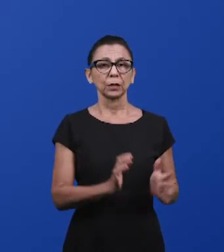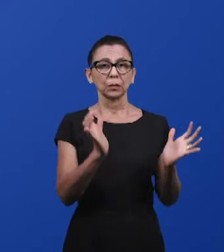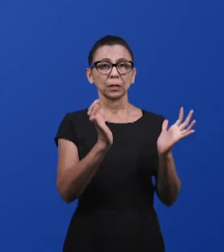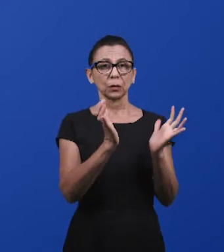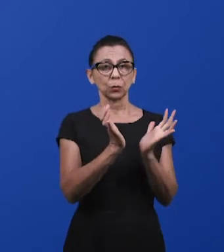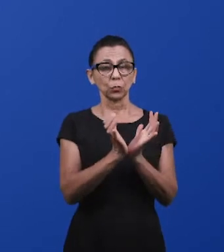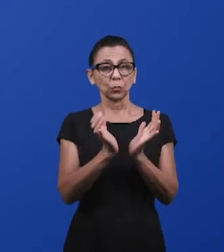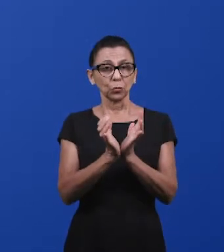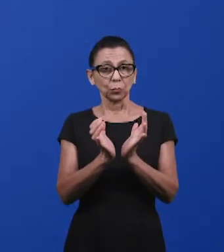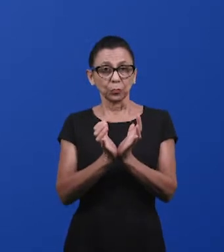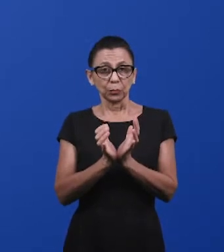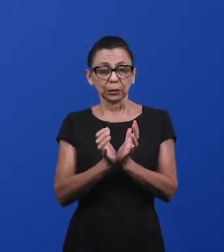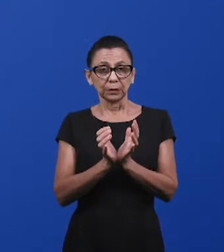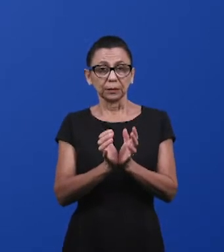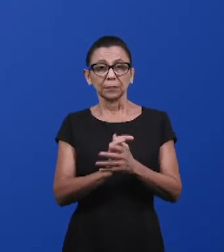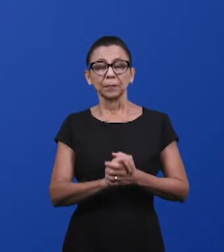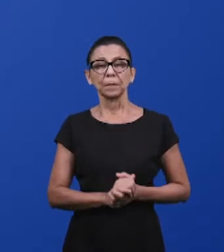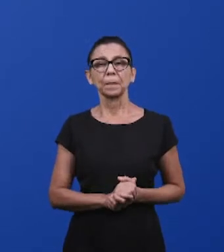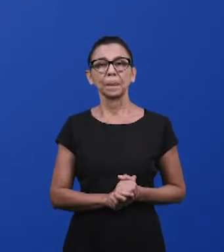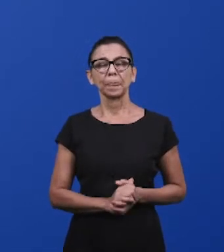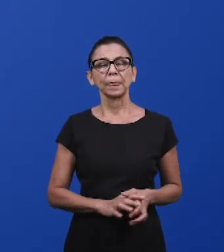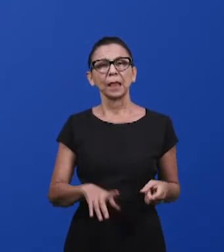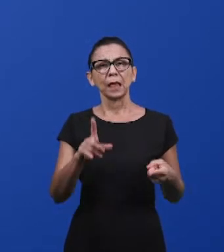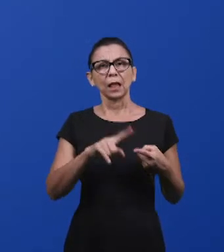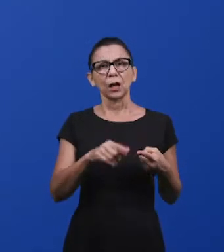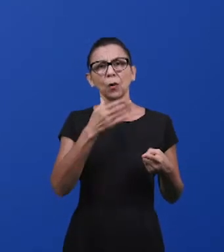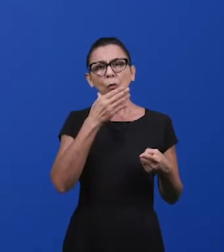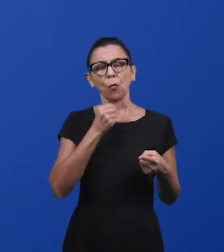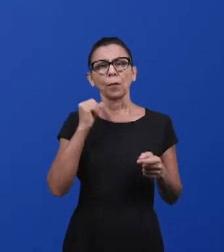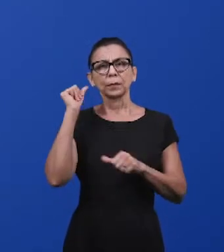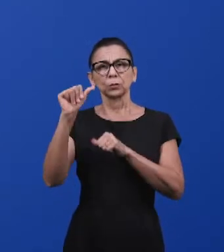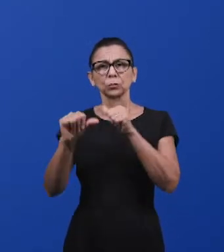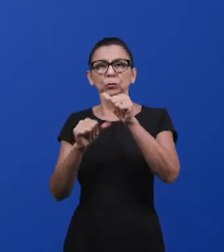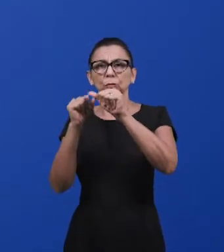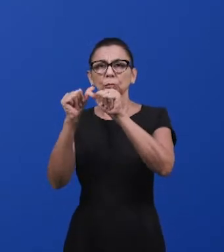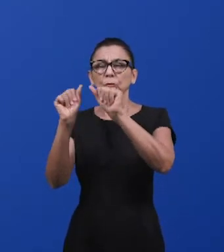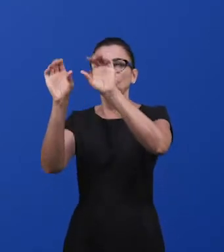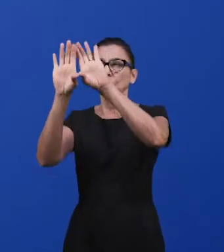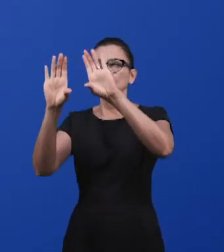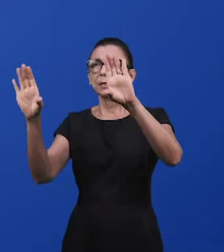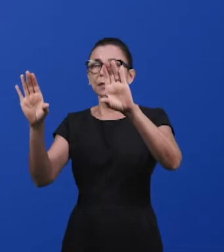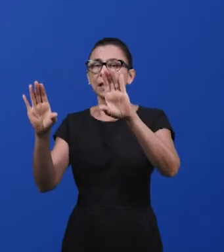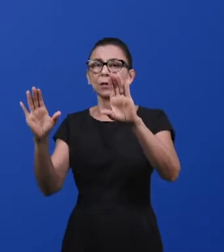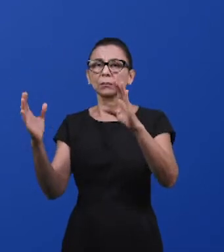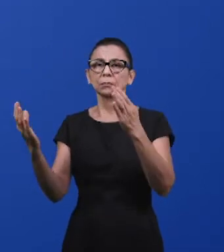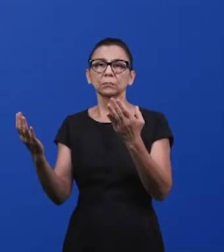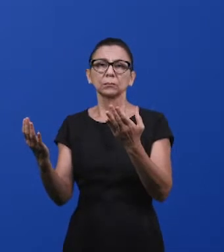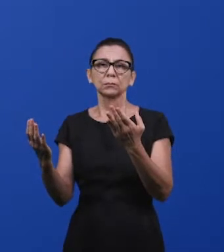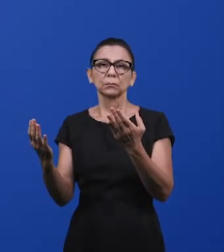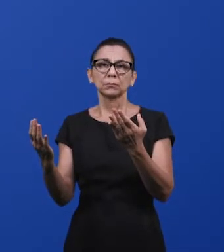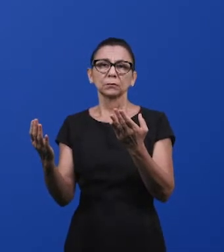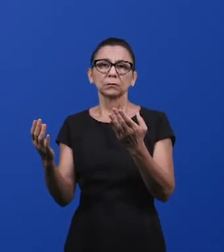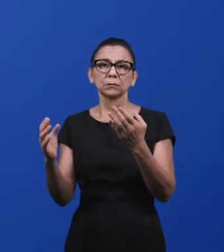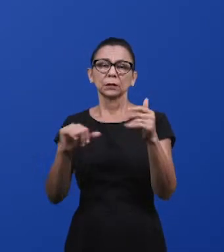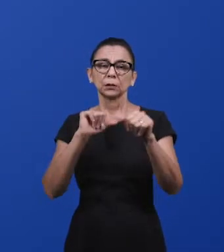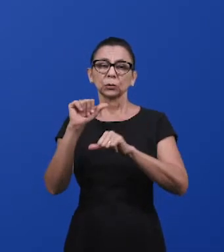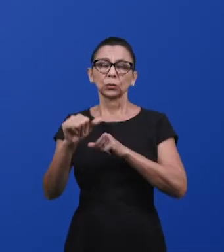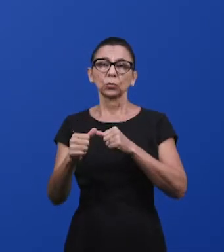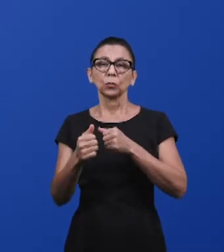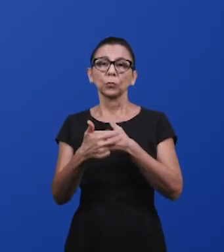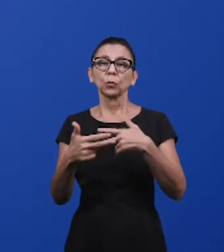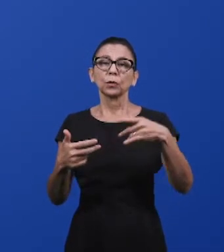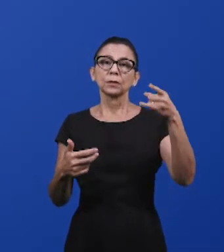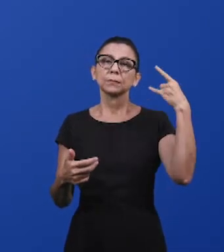um desgraçado e nu. Trocou a riqueza celestial por bens materiais. Mas na verdade esse homem